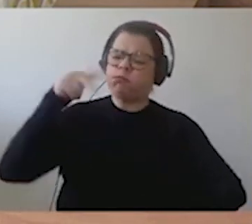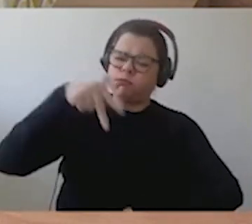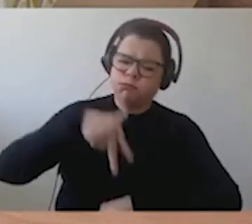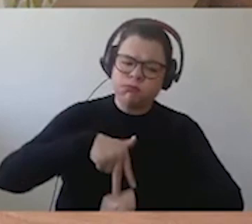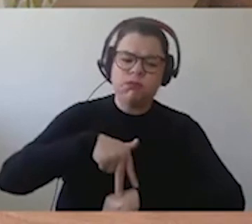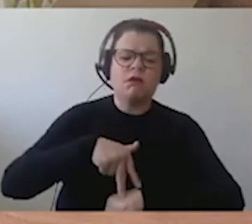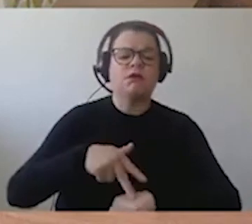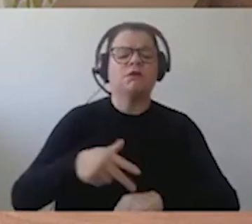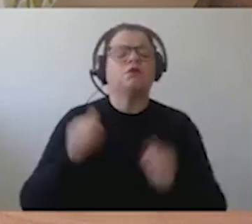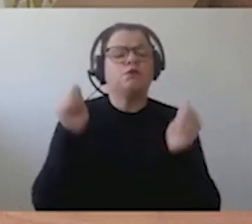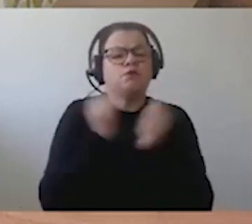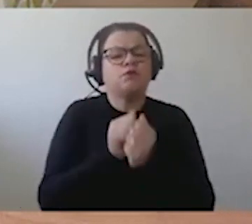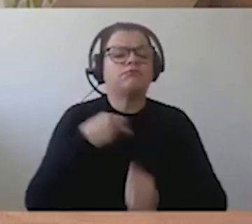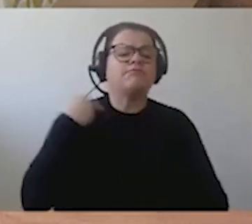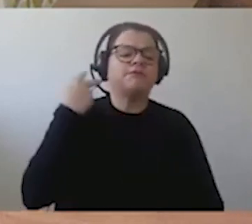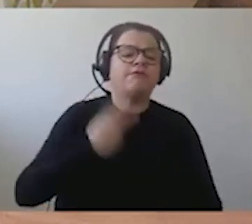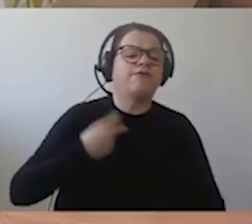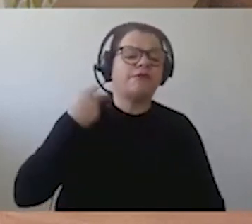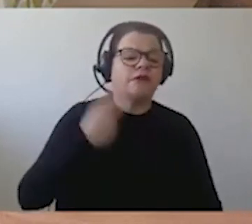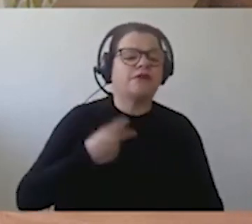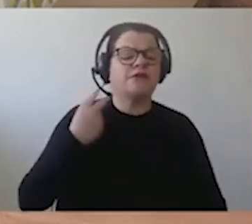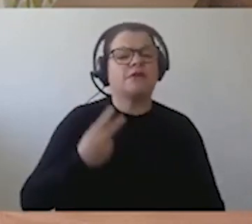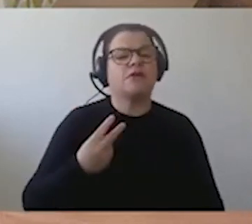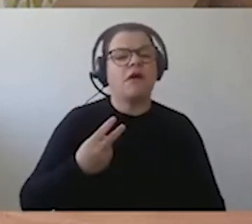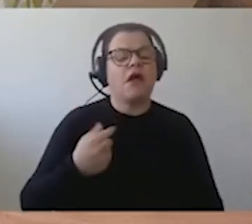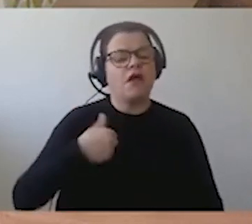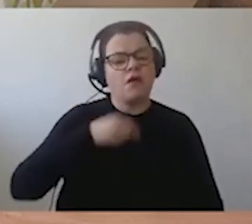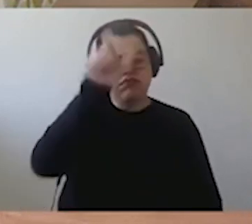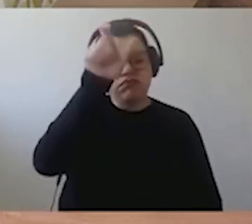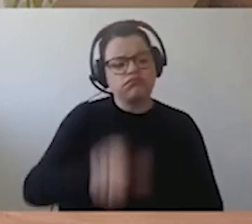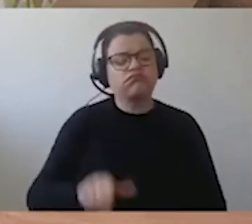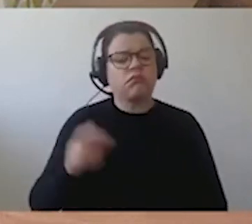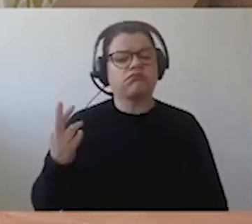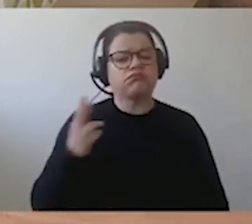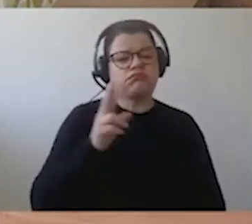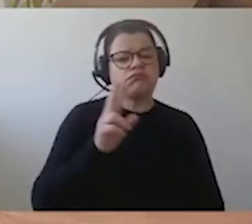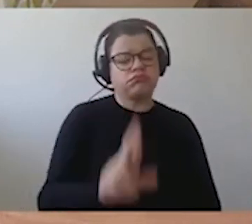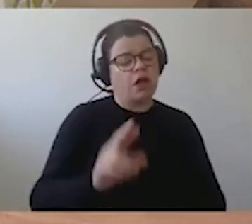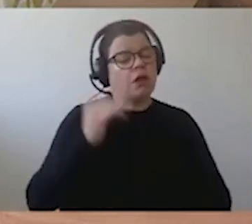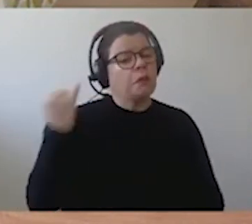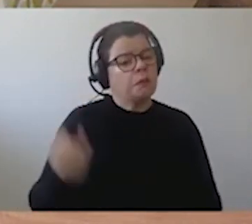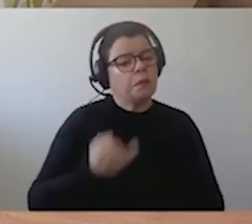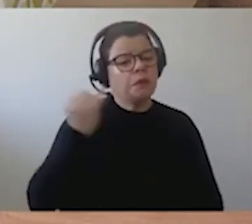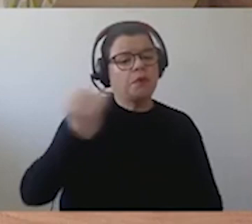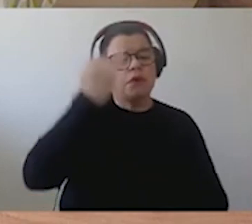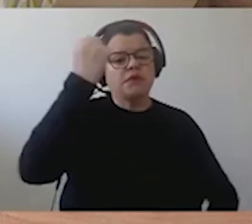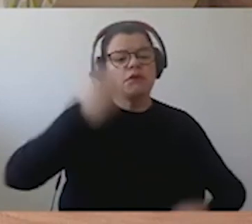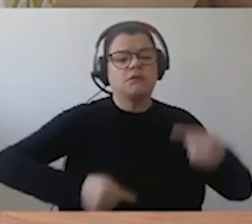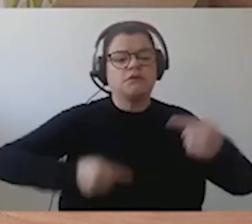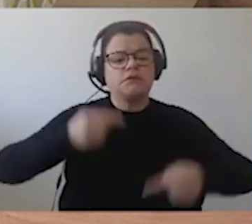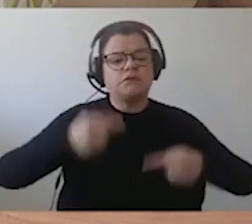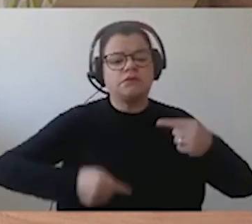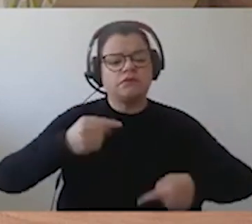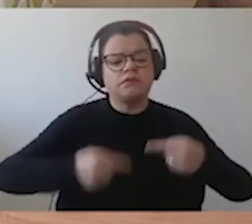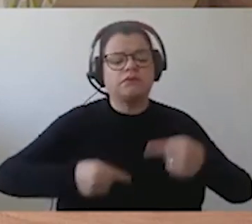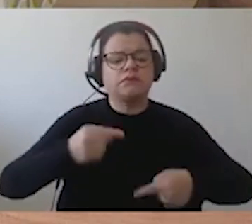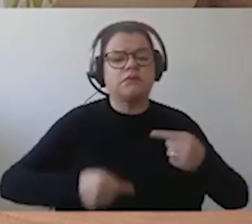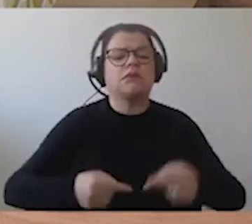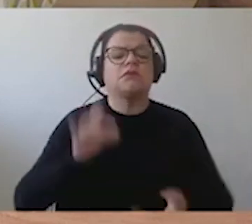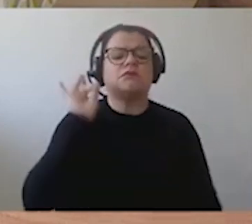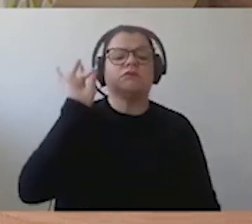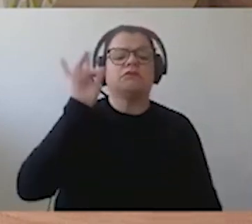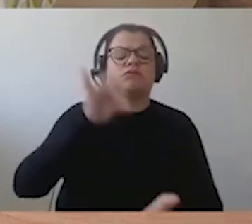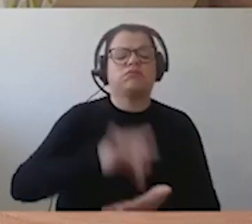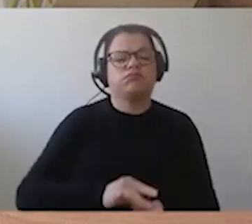como um ator Central importante dessas conversas dessas discussões para verdadeiramente ser uma